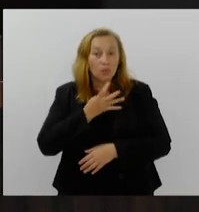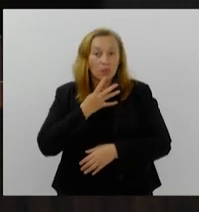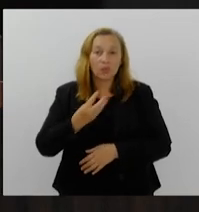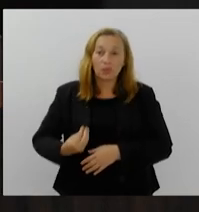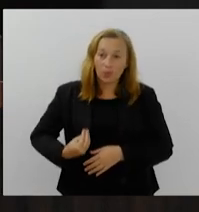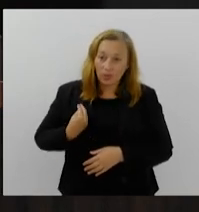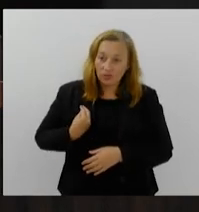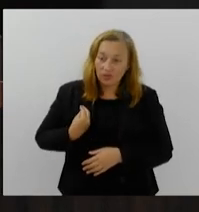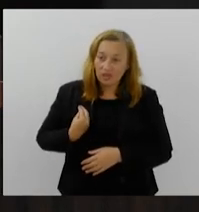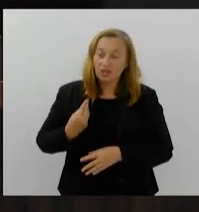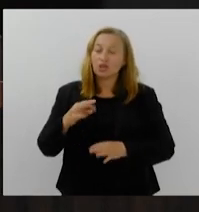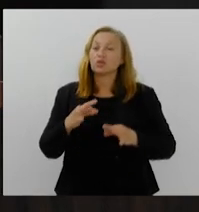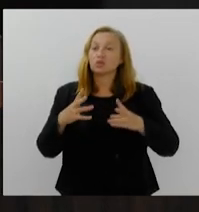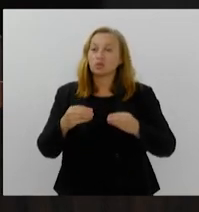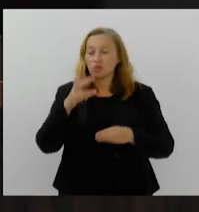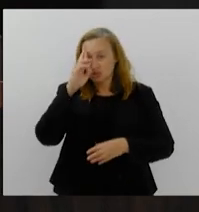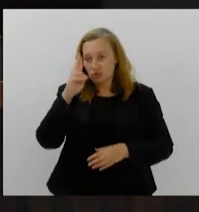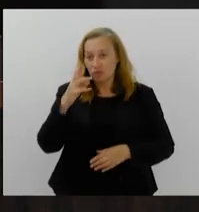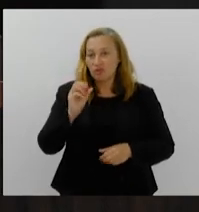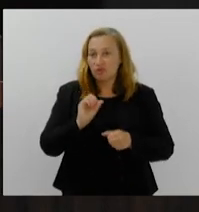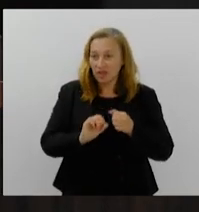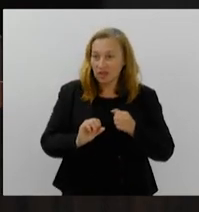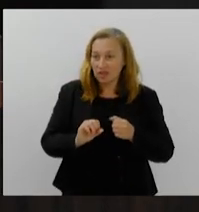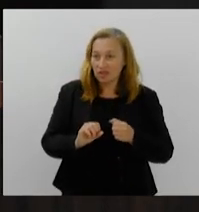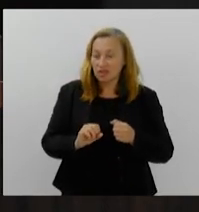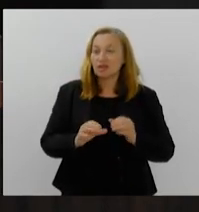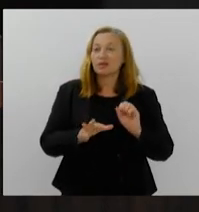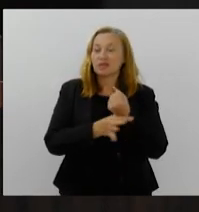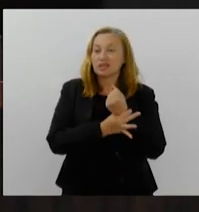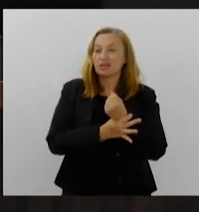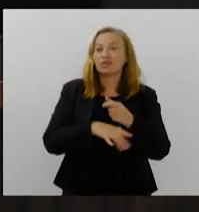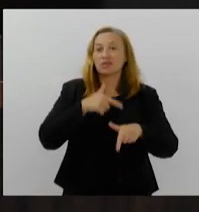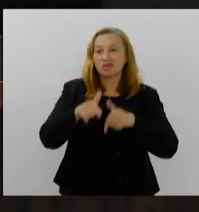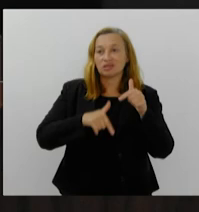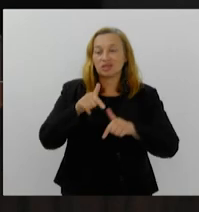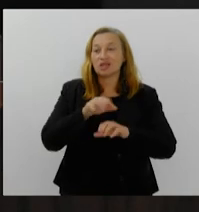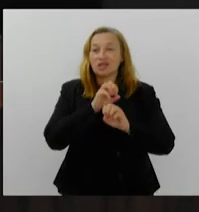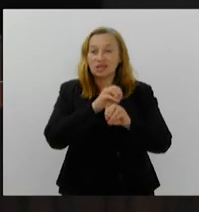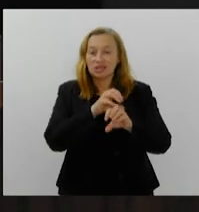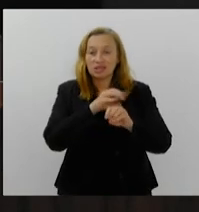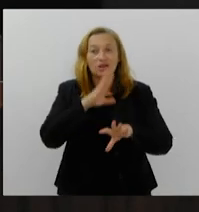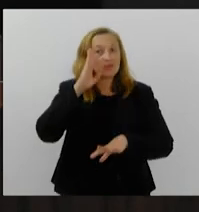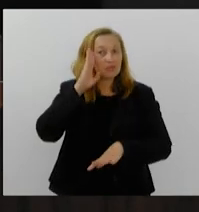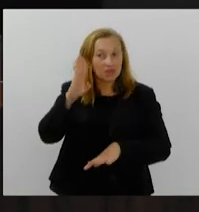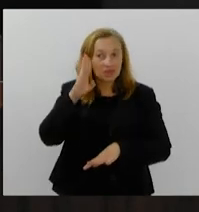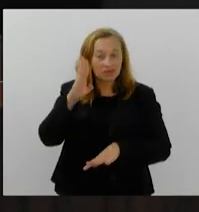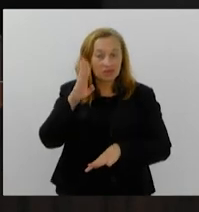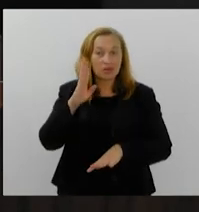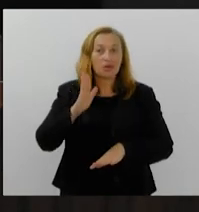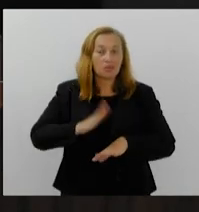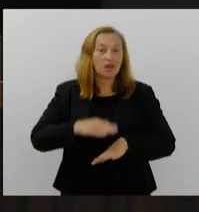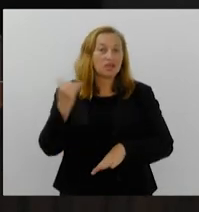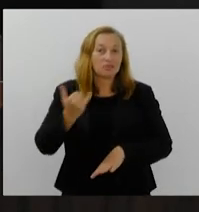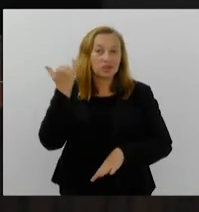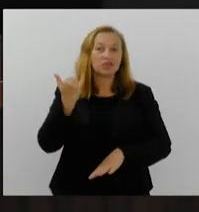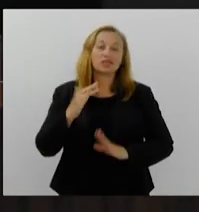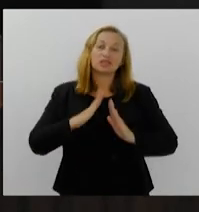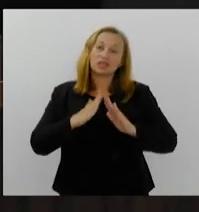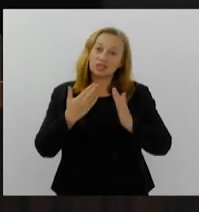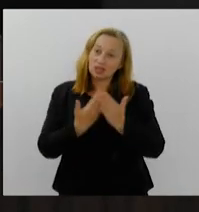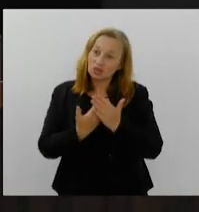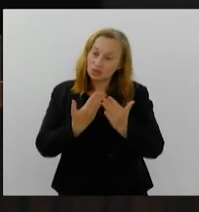vida de tudo que o senhor fez pela segurança do trabalho, ensinando principalmente, o mais importante, nas